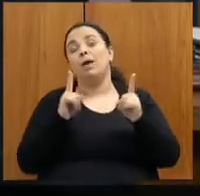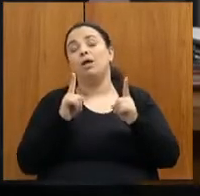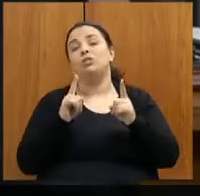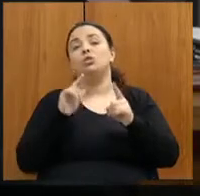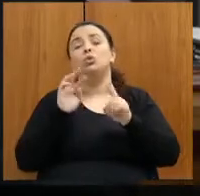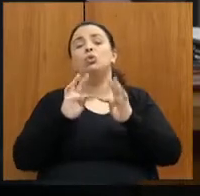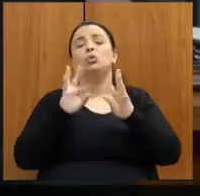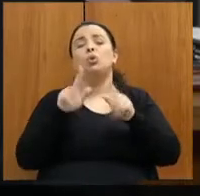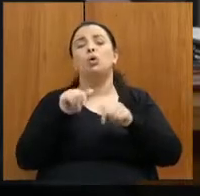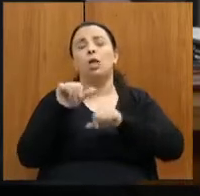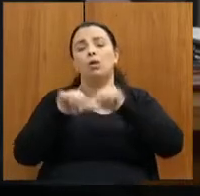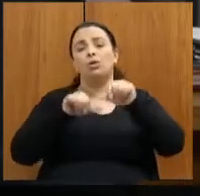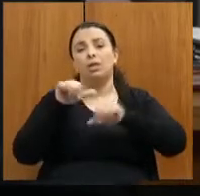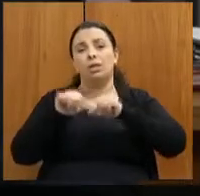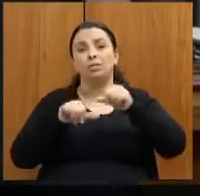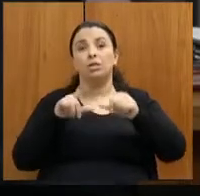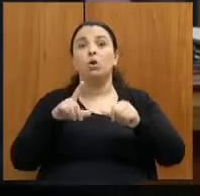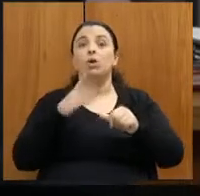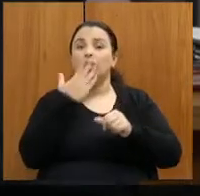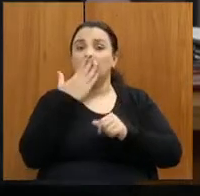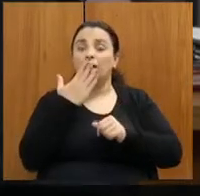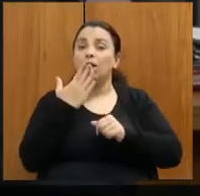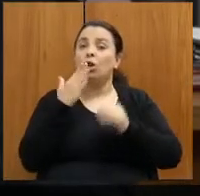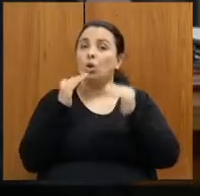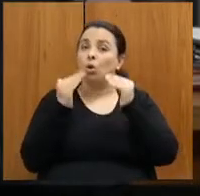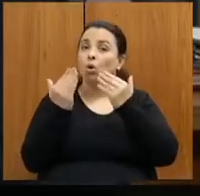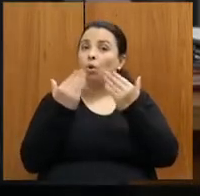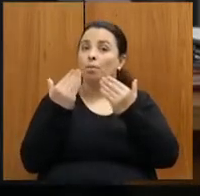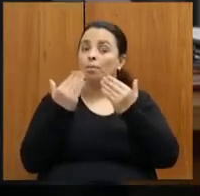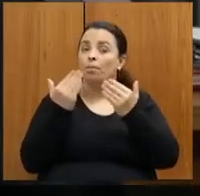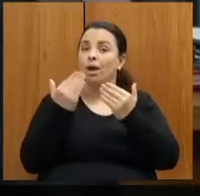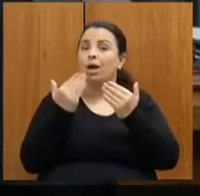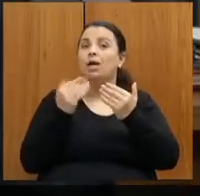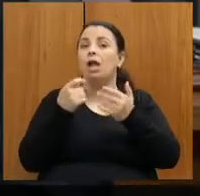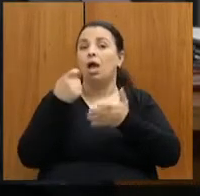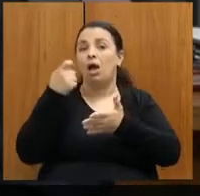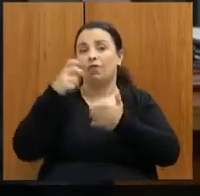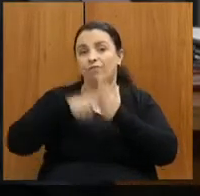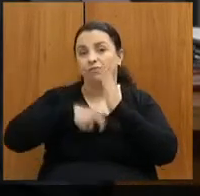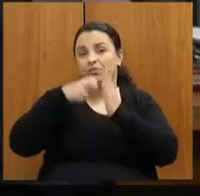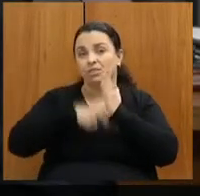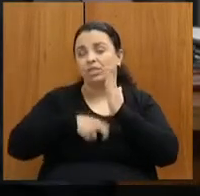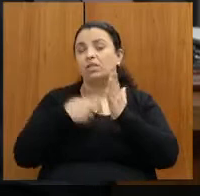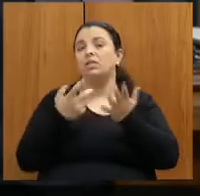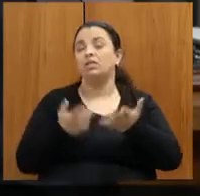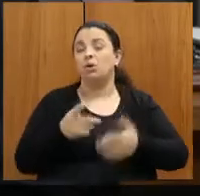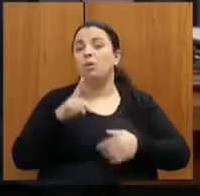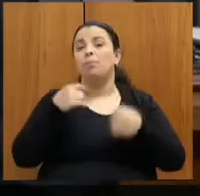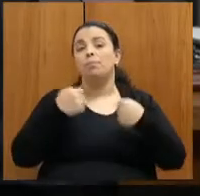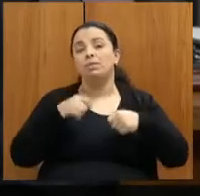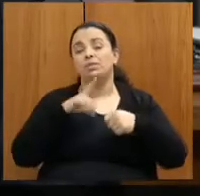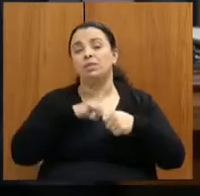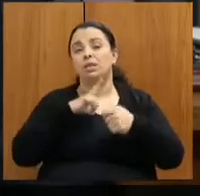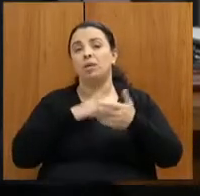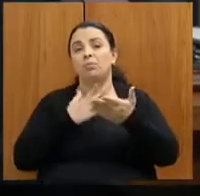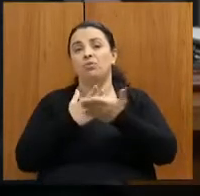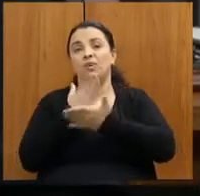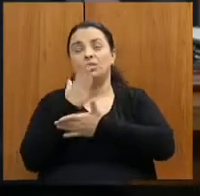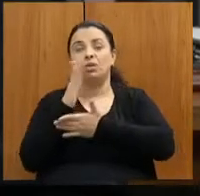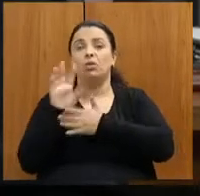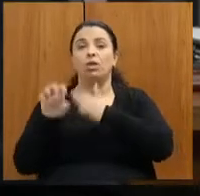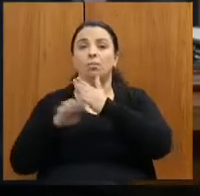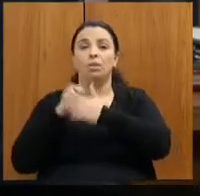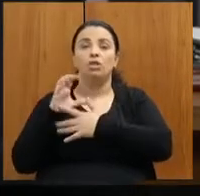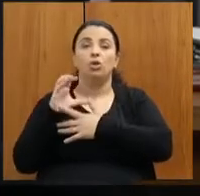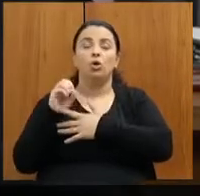a desoneração fiscal ela tem que ter como princípio o aprovação junto ao álcool fácil e com relação a